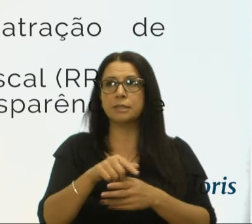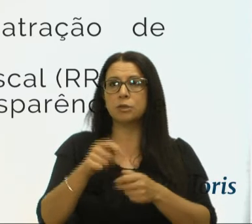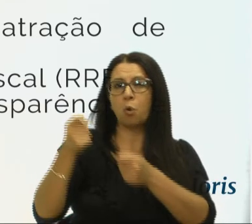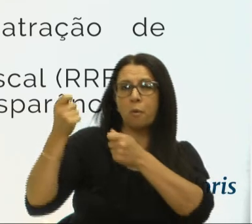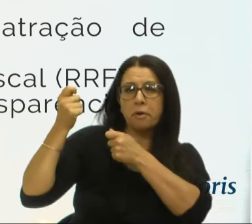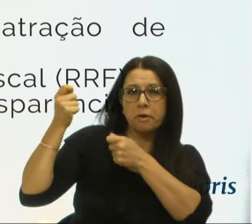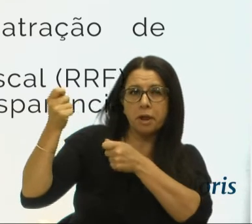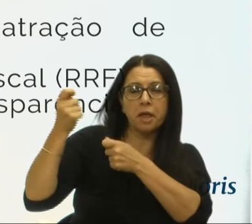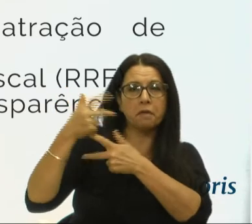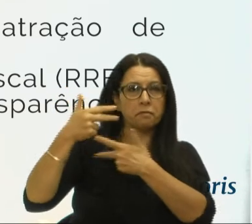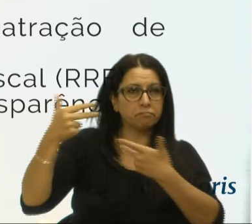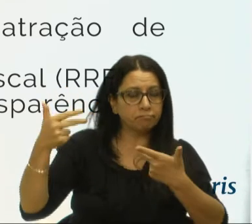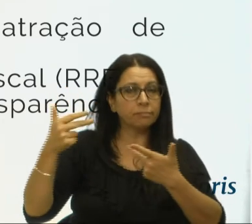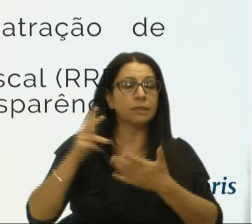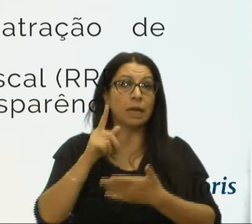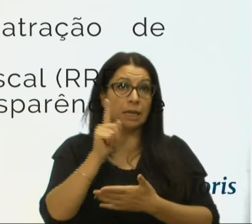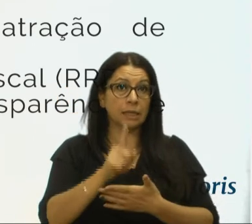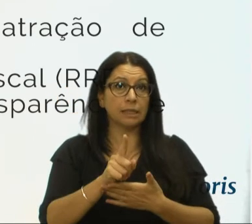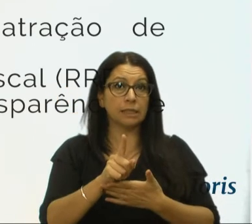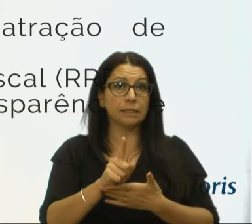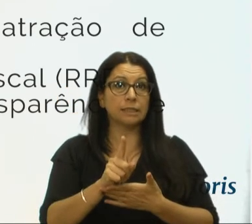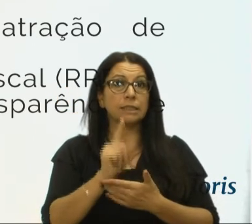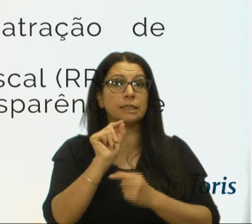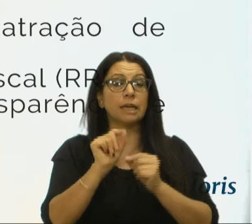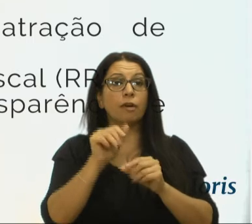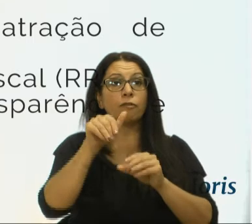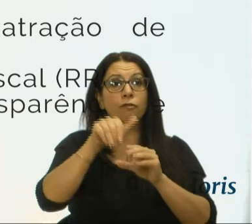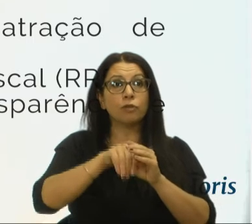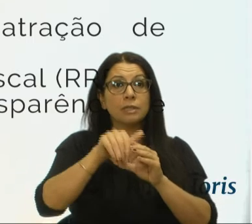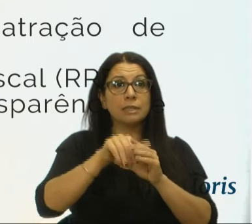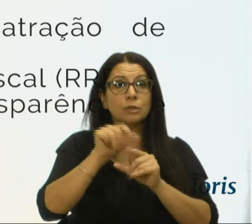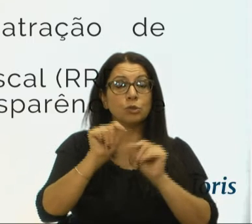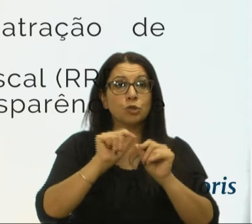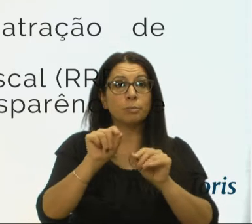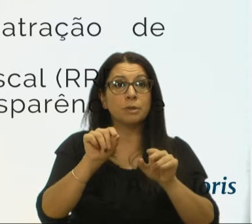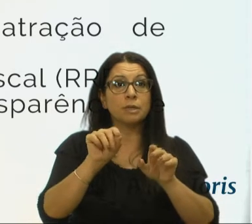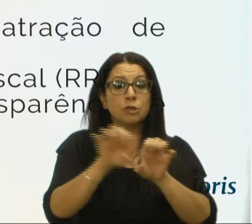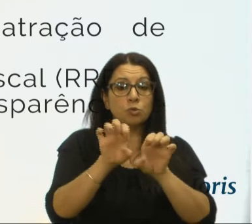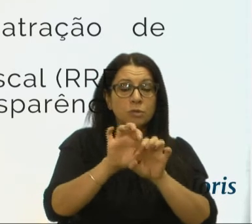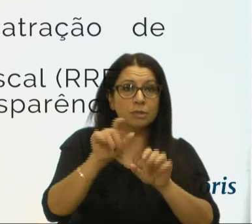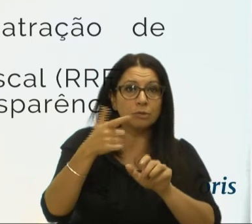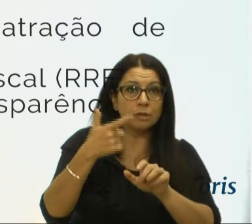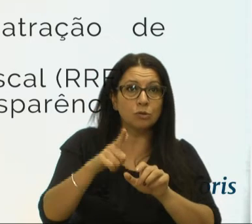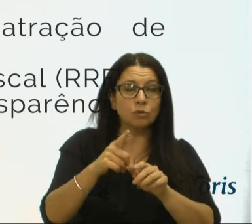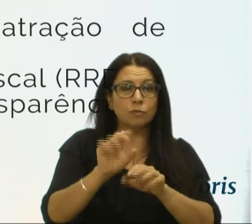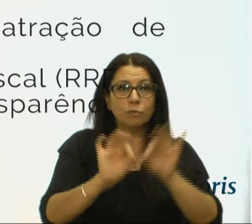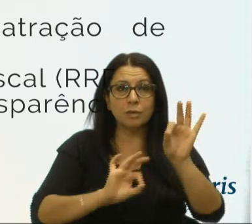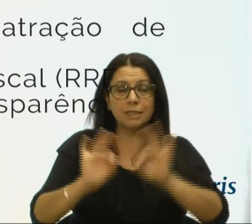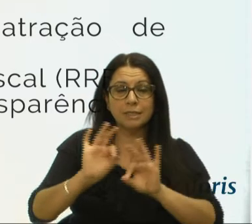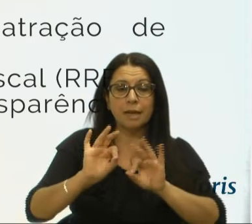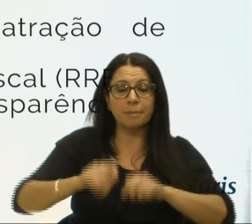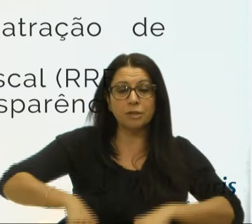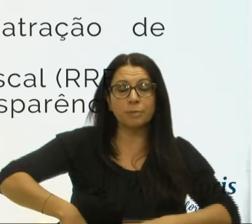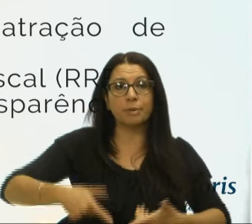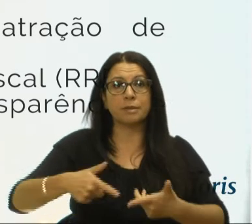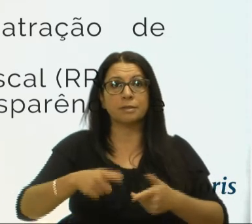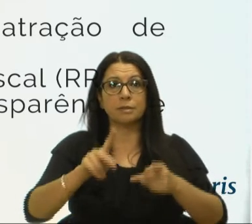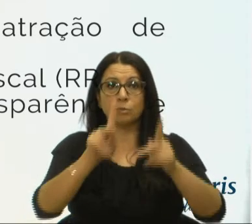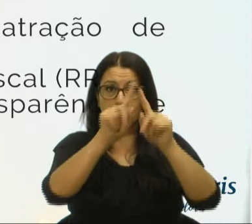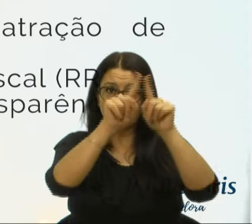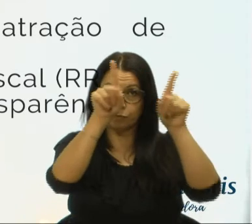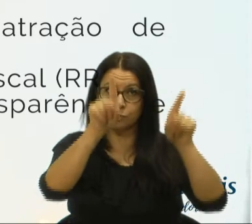tal, foi essa votação em relação à reestruturação das despesas com o pessoal. Por quê?